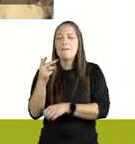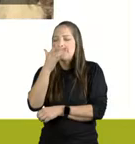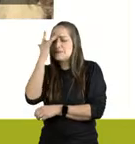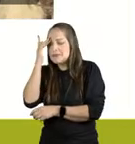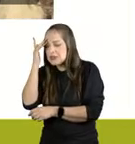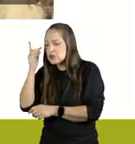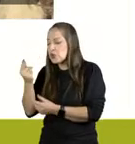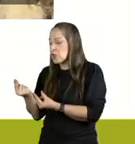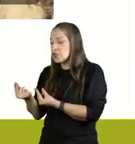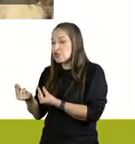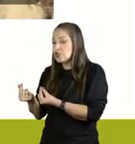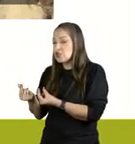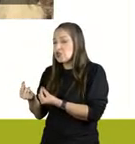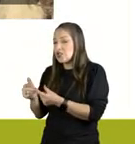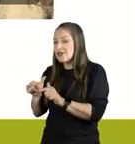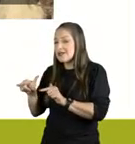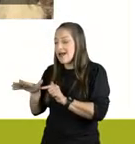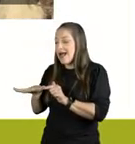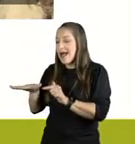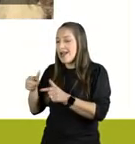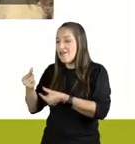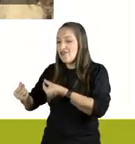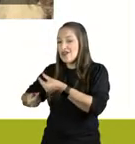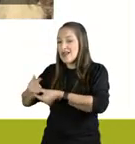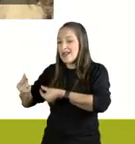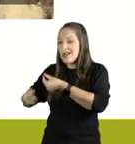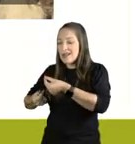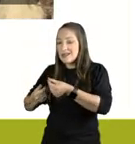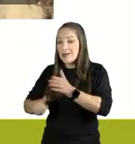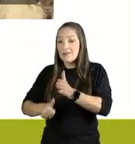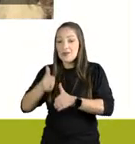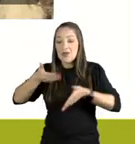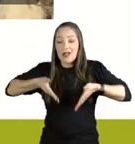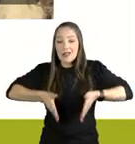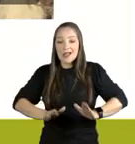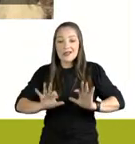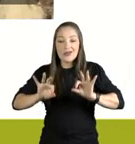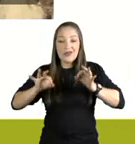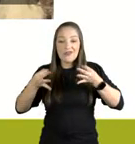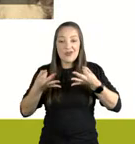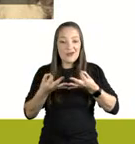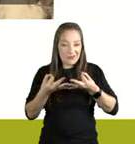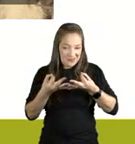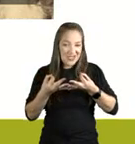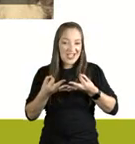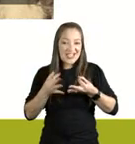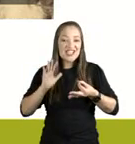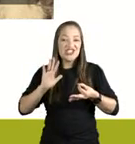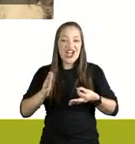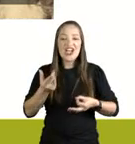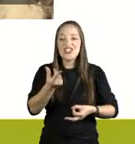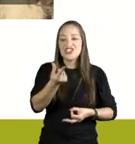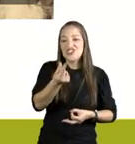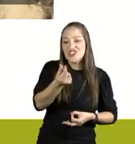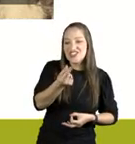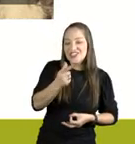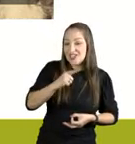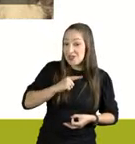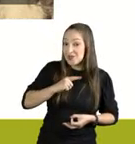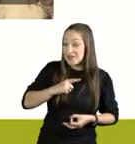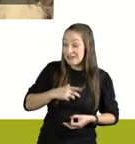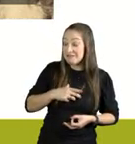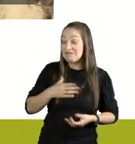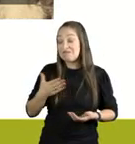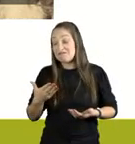que alguém que vem da área de finanças, primeiro, nasceu em uma família, geralmente, que já tem dinheiro, e